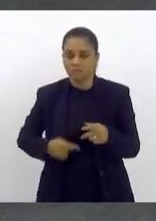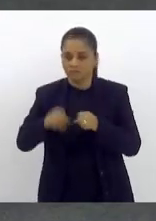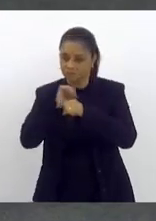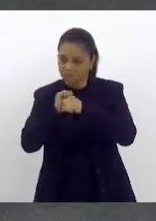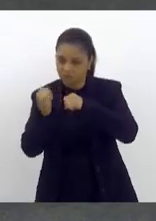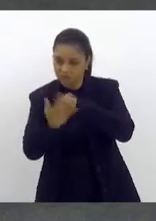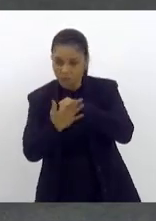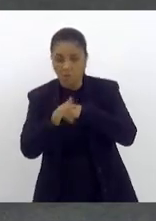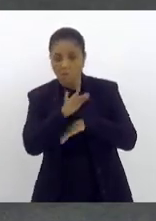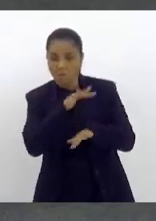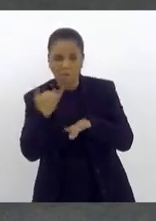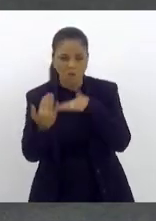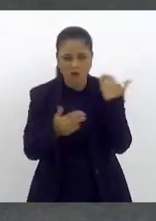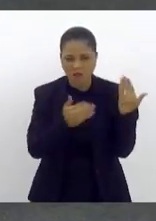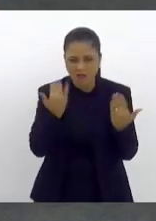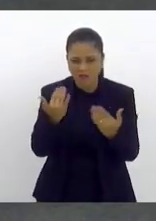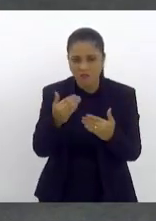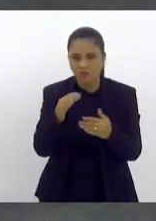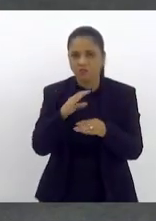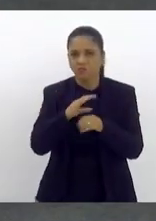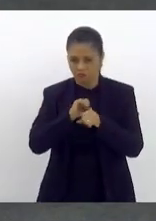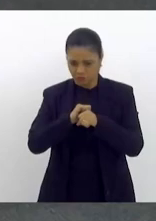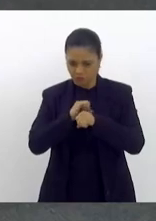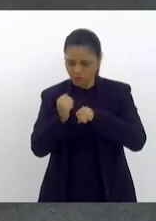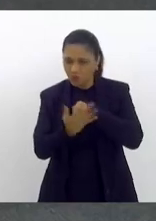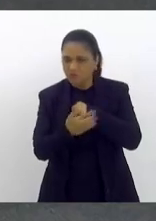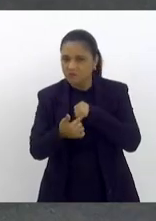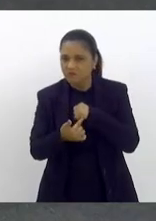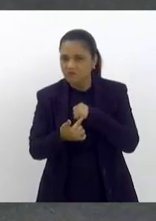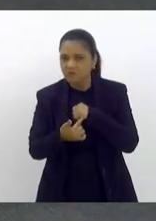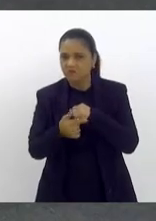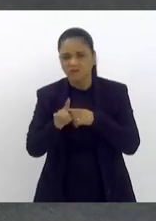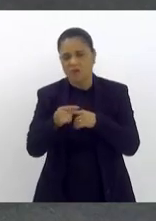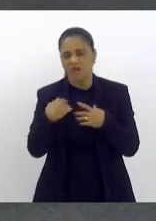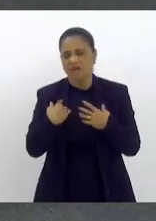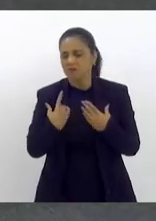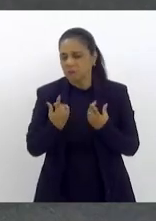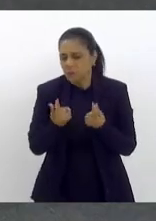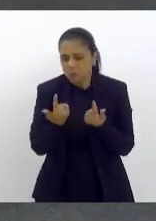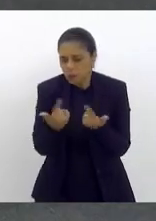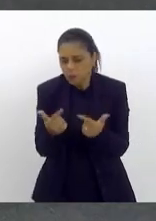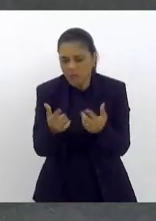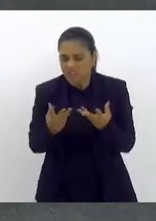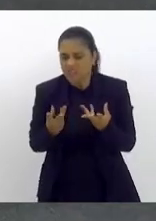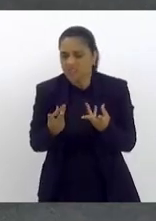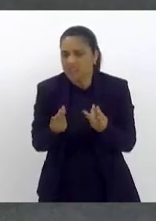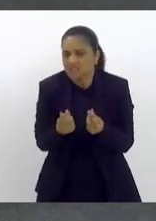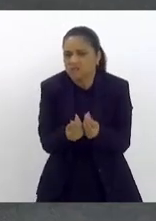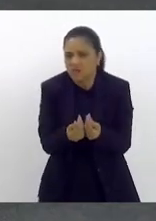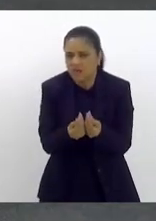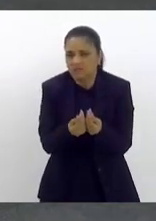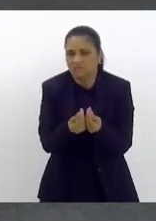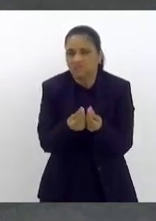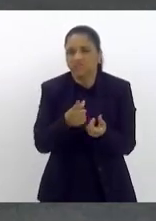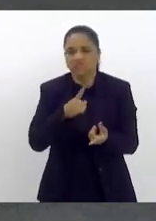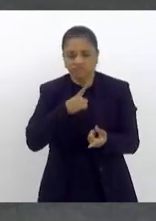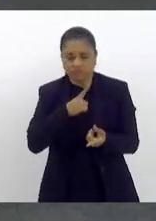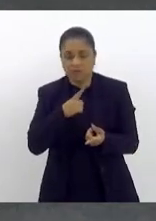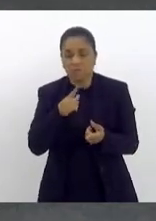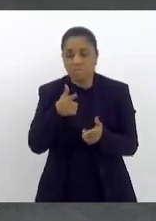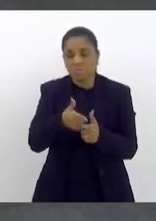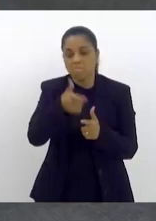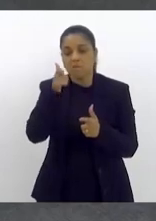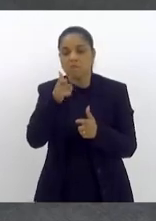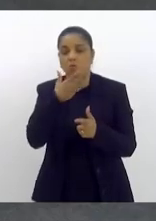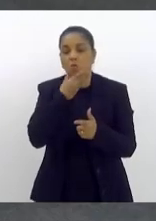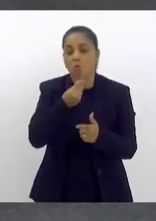é insensível. Ele é cruel. O deputado falou, ah, tem que matar aquele louco que quis incendiar um ônibus.